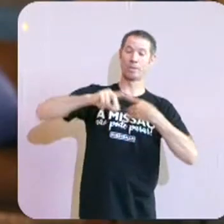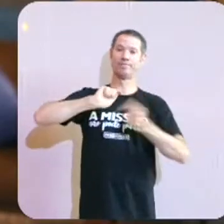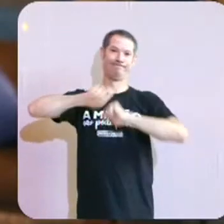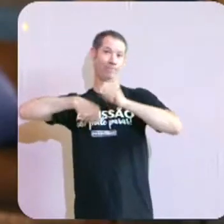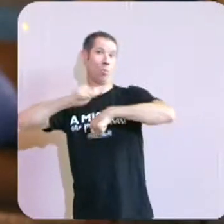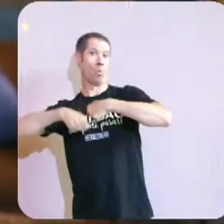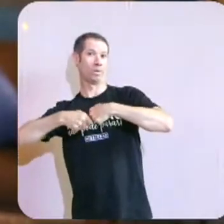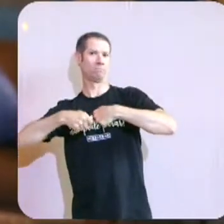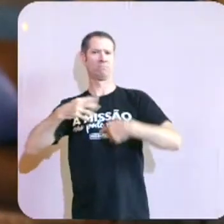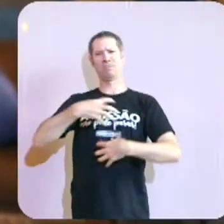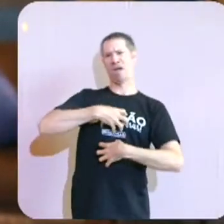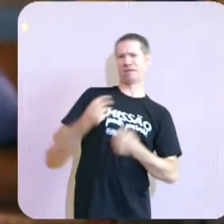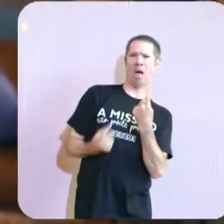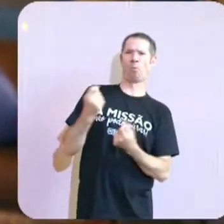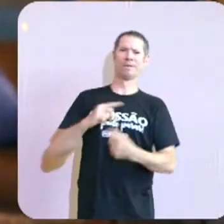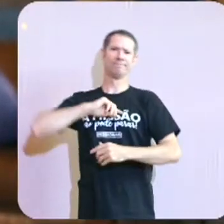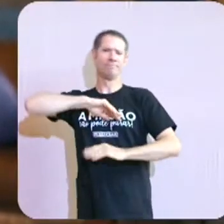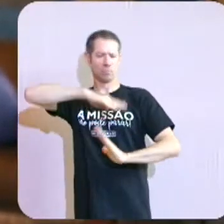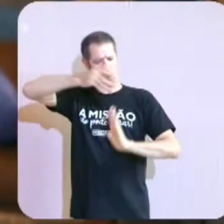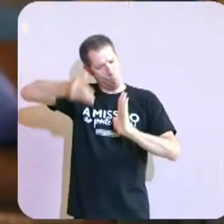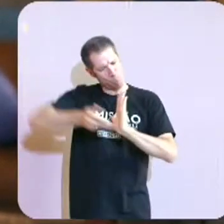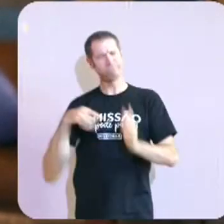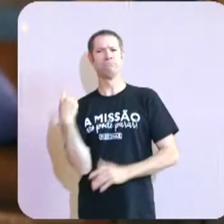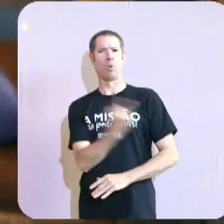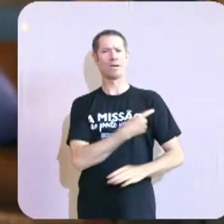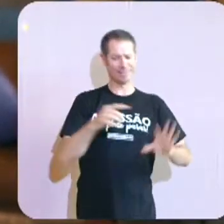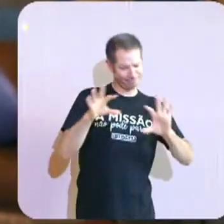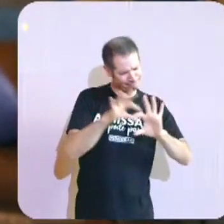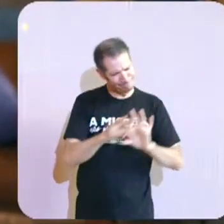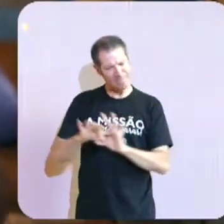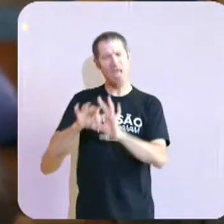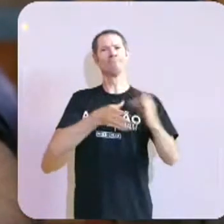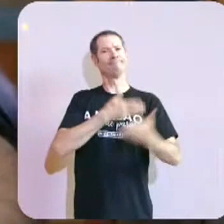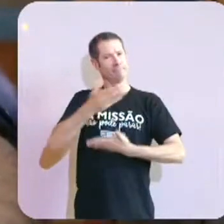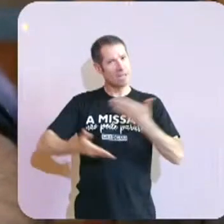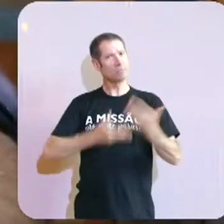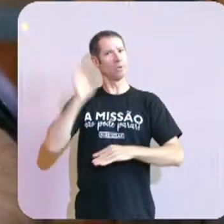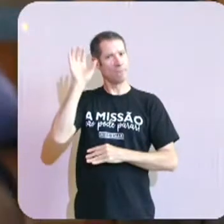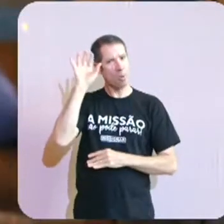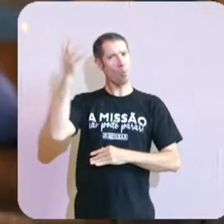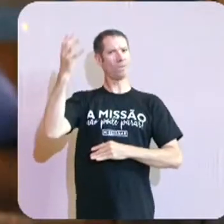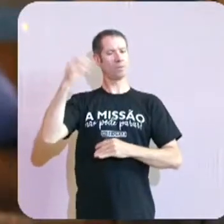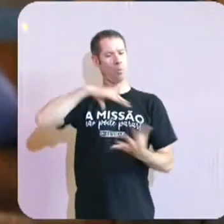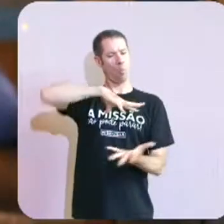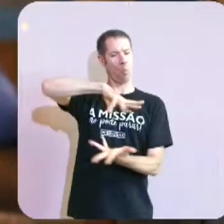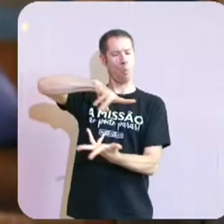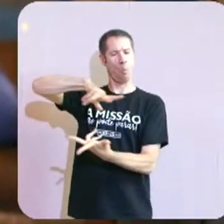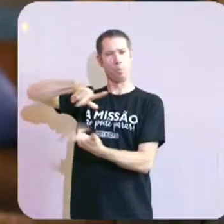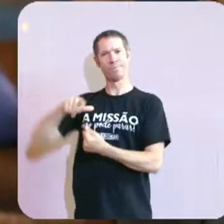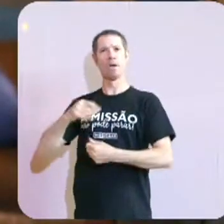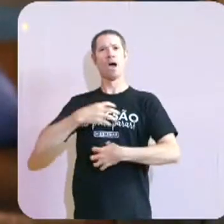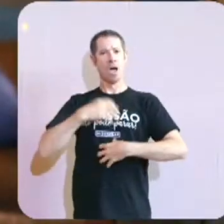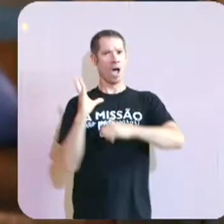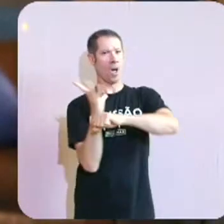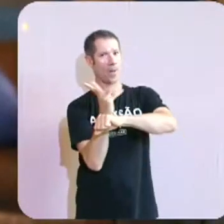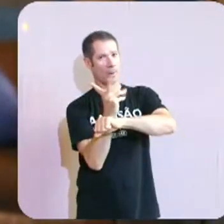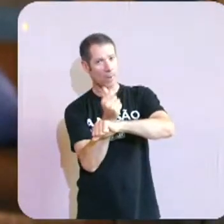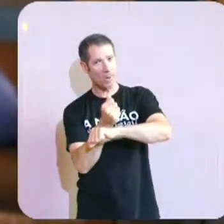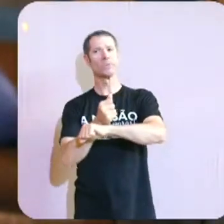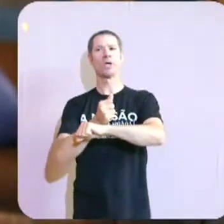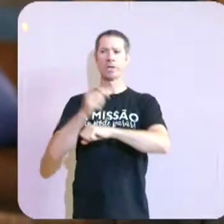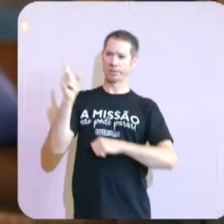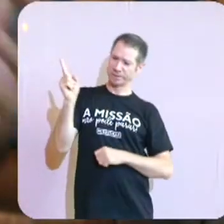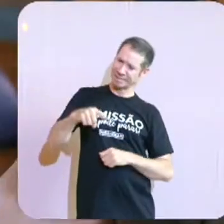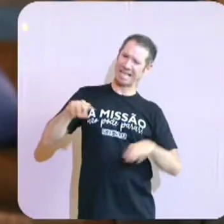econômicas, de alguma maneira todos nós podemos nos relacionar com o que está acontecendo no mundo agora. E a forma da igreja ser